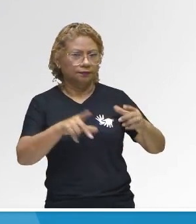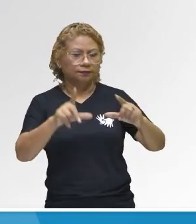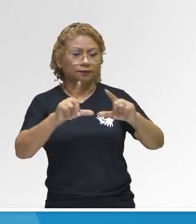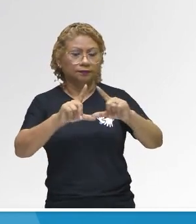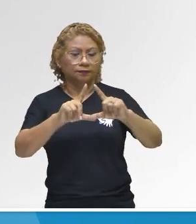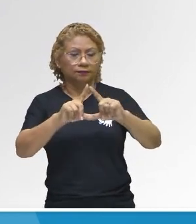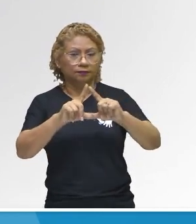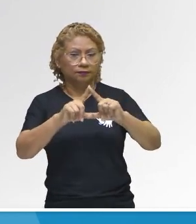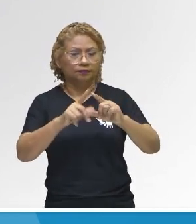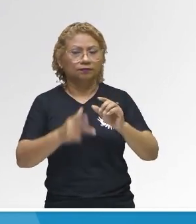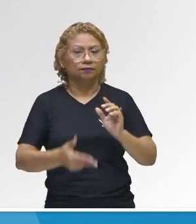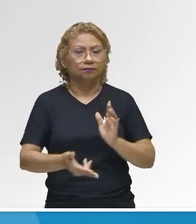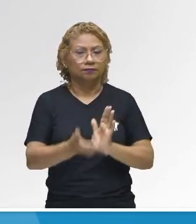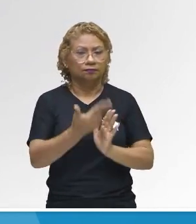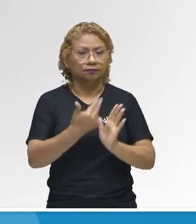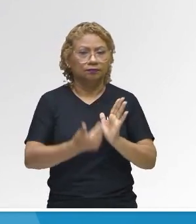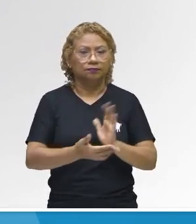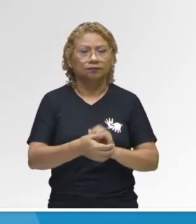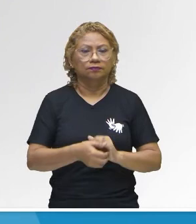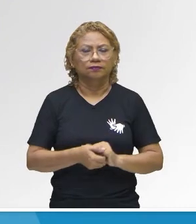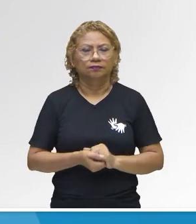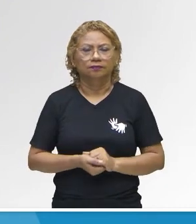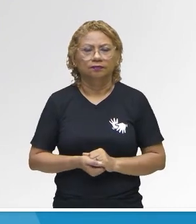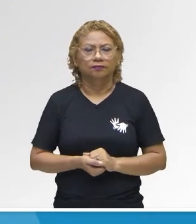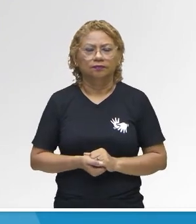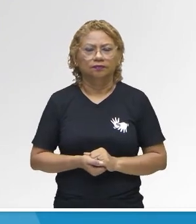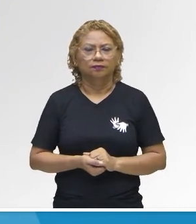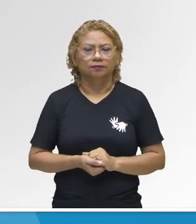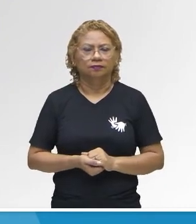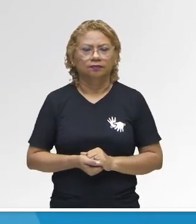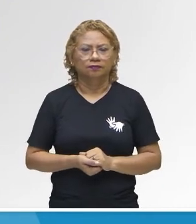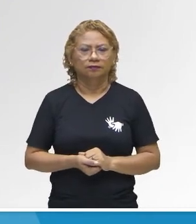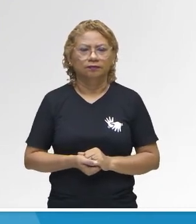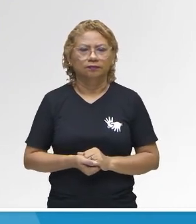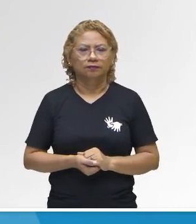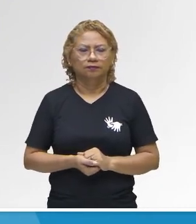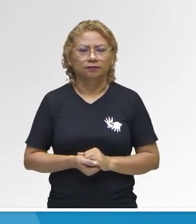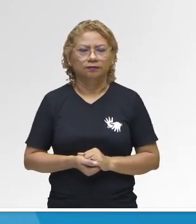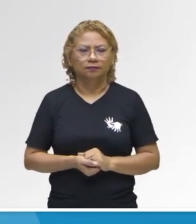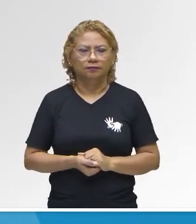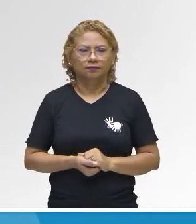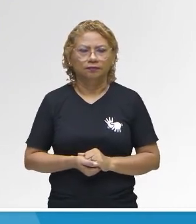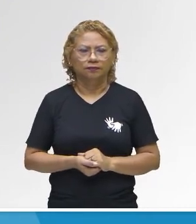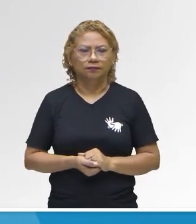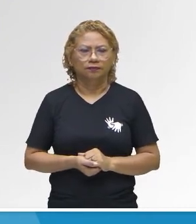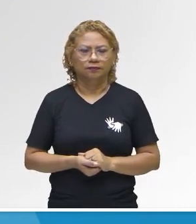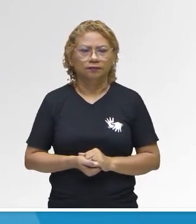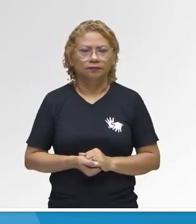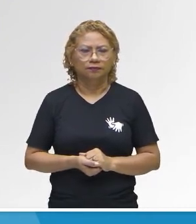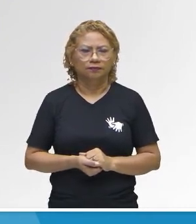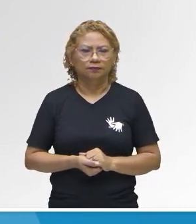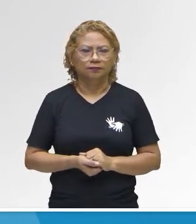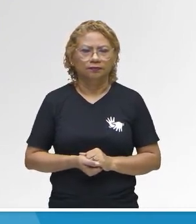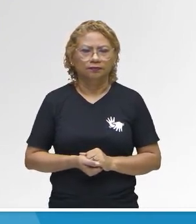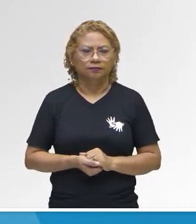vamos desenhar aqui, vamos desenhar um triângulo. Triângulo qualquer.